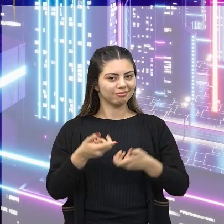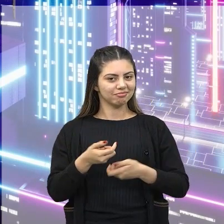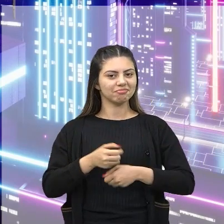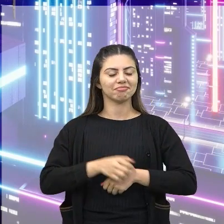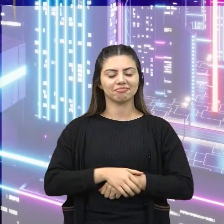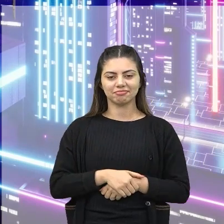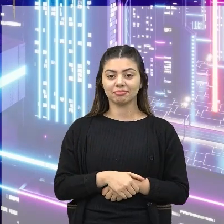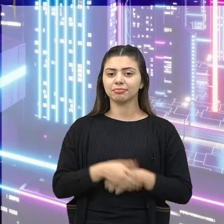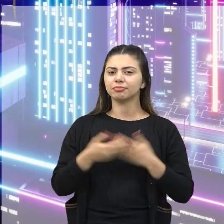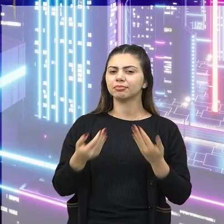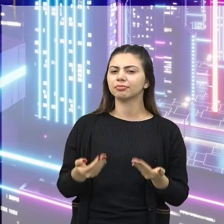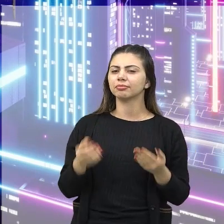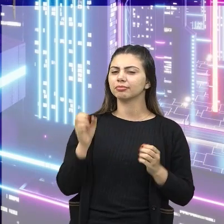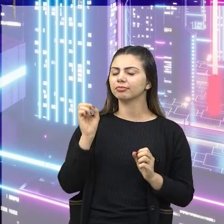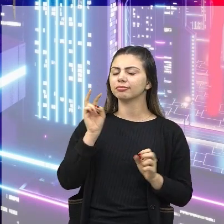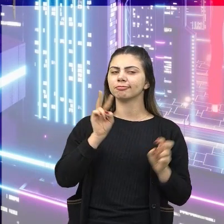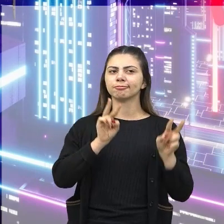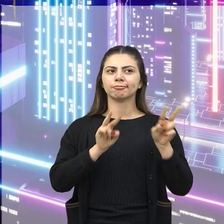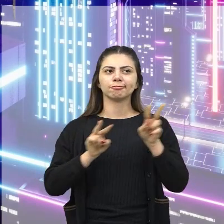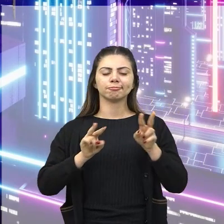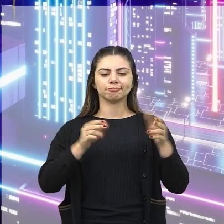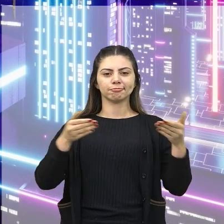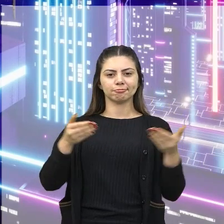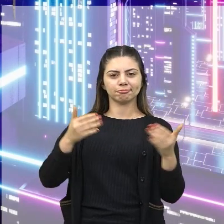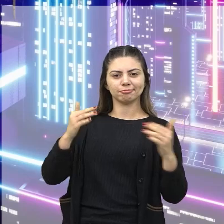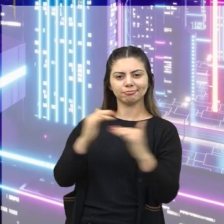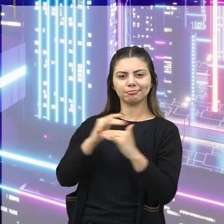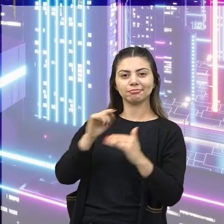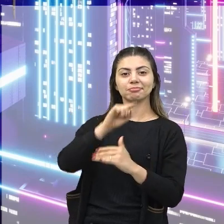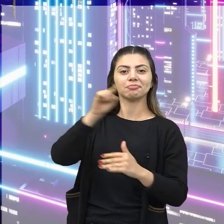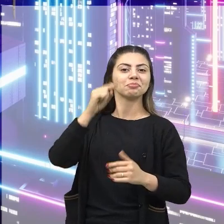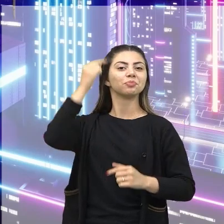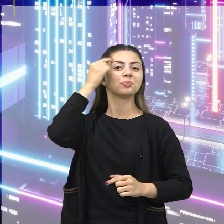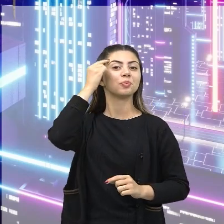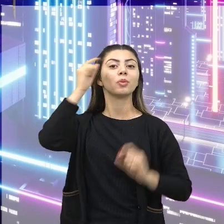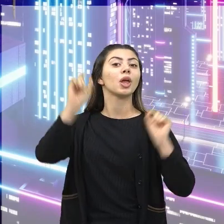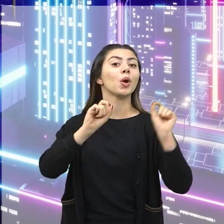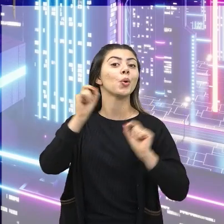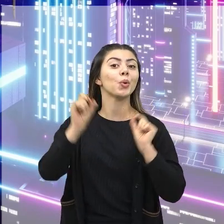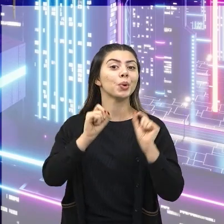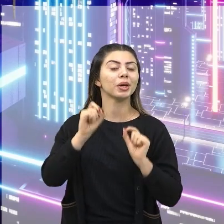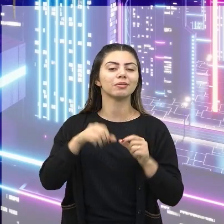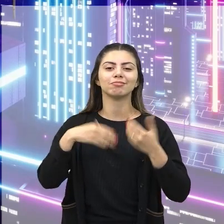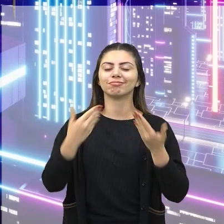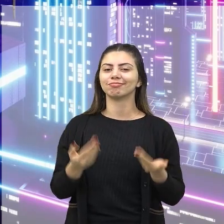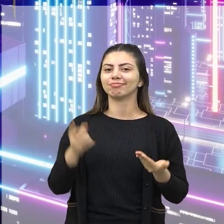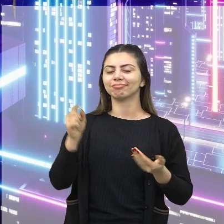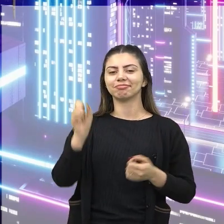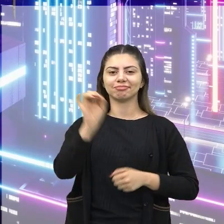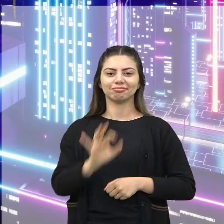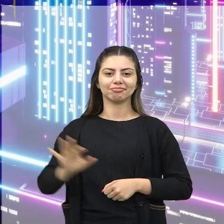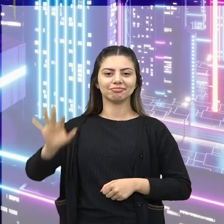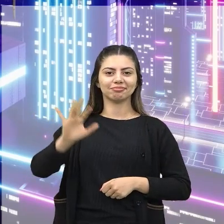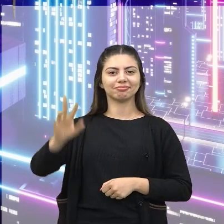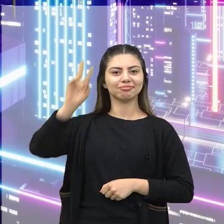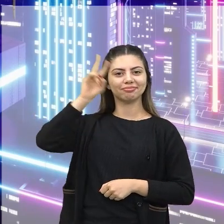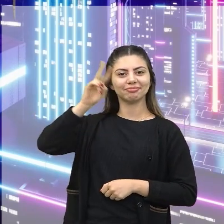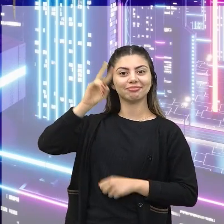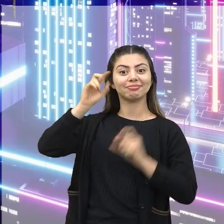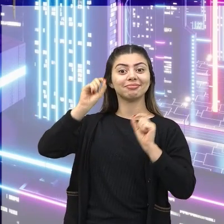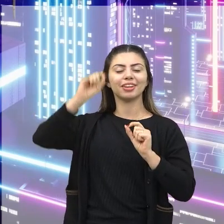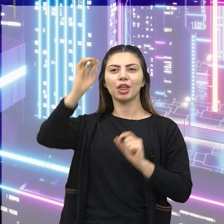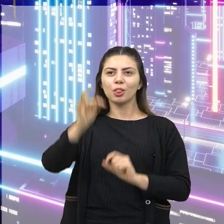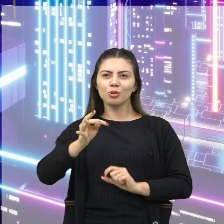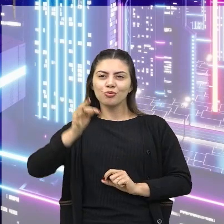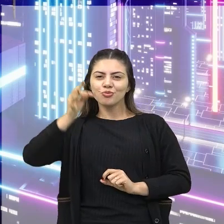Quando vocês olham para essa cidade, vocês pensam sobre o quê, né? Essa imagem remete ao